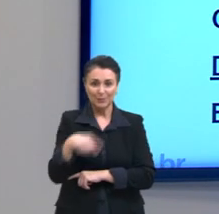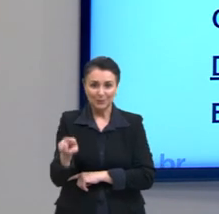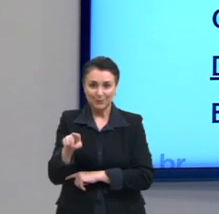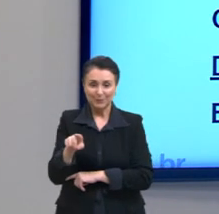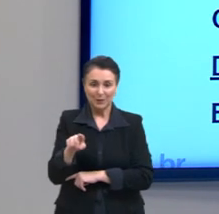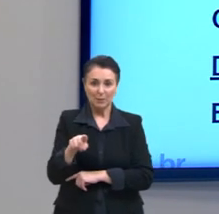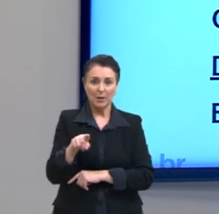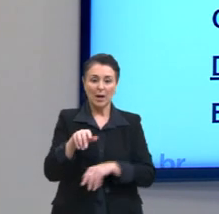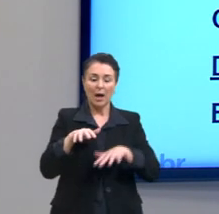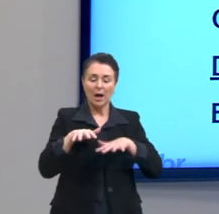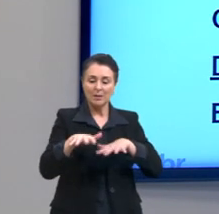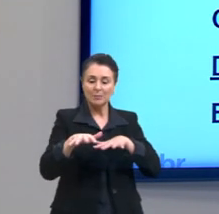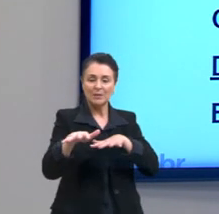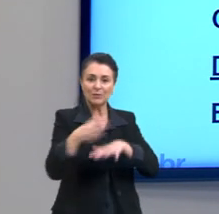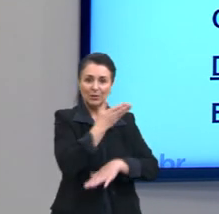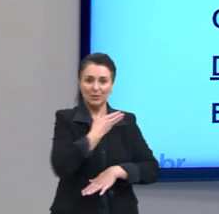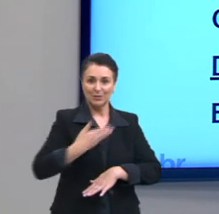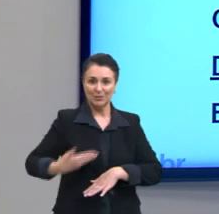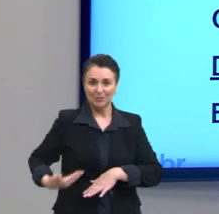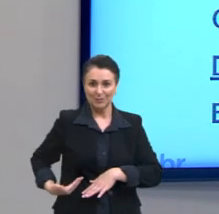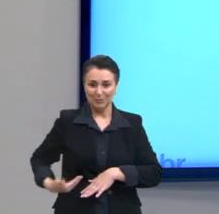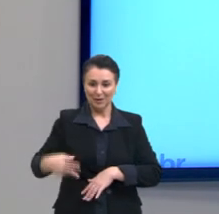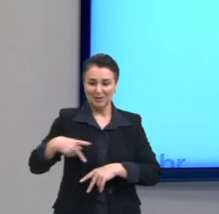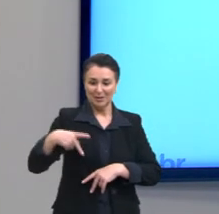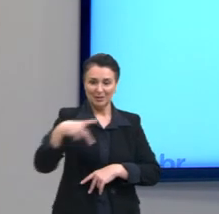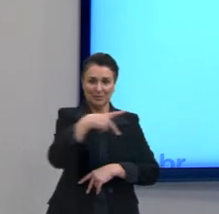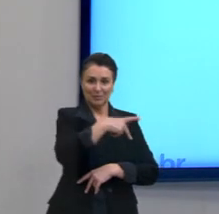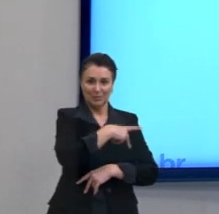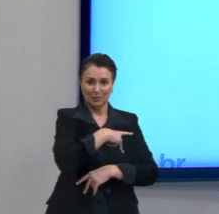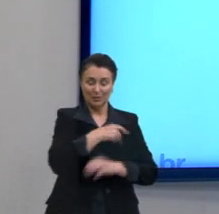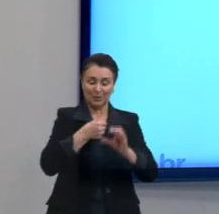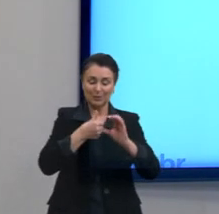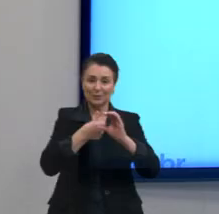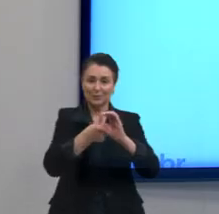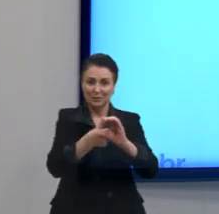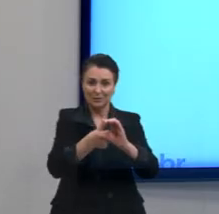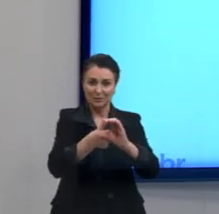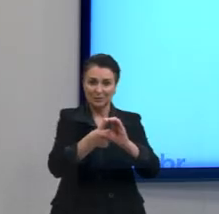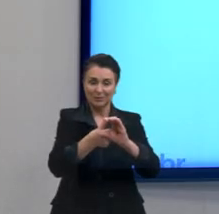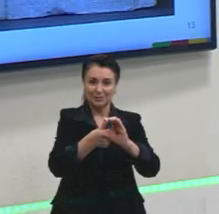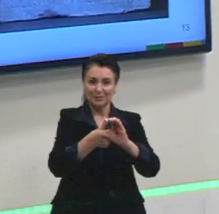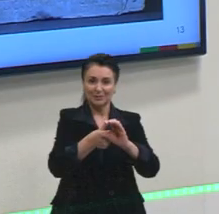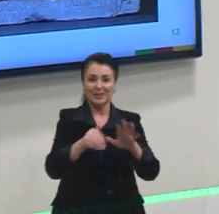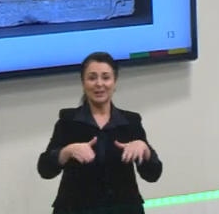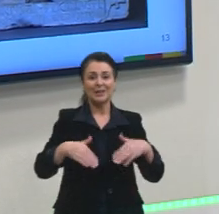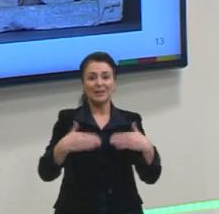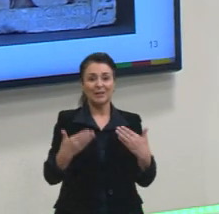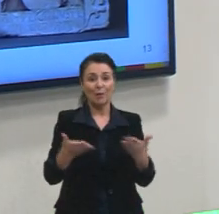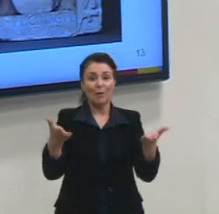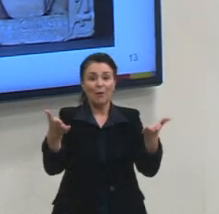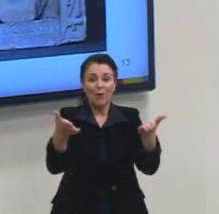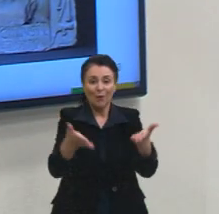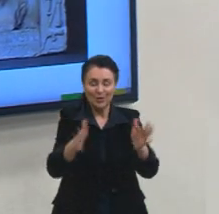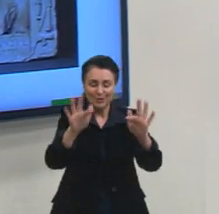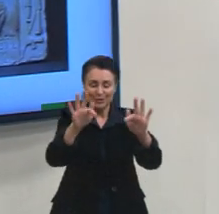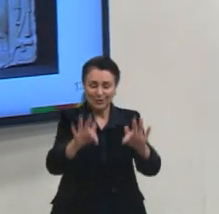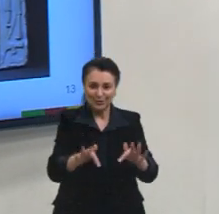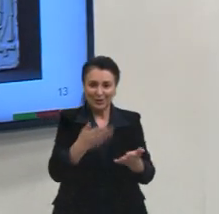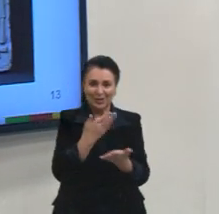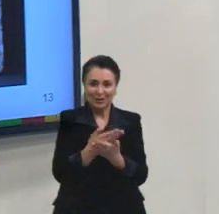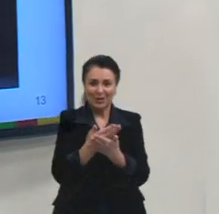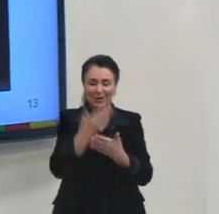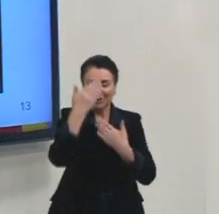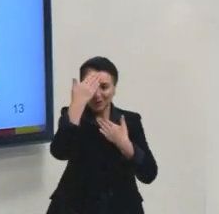de acidente no caso o cristianismo e por hoje era isso pessoal Muito obrigado